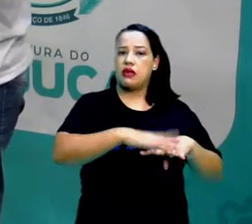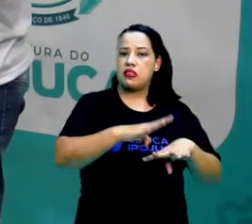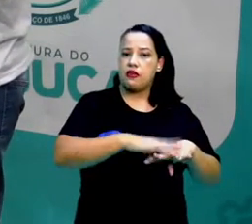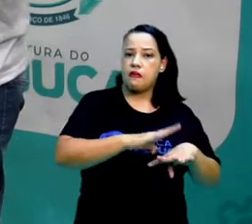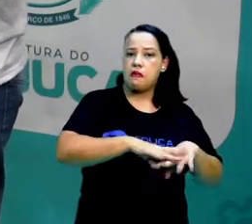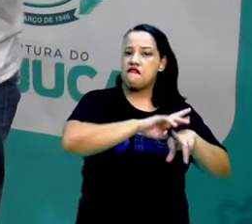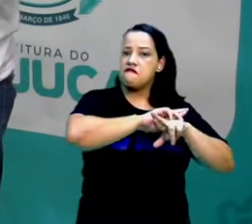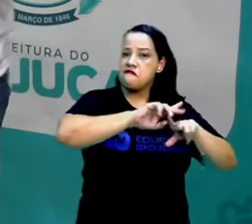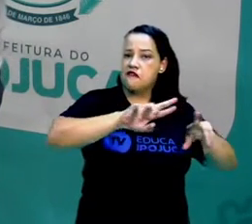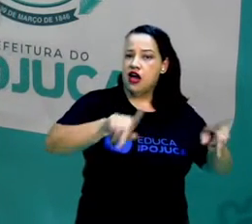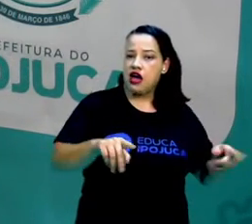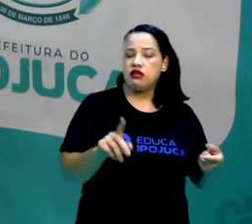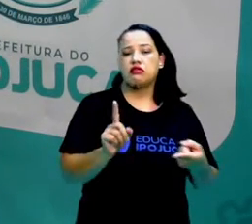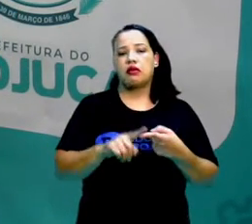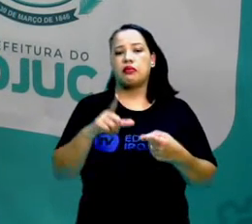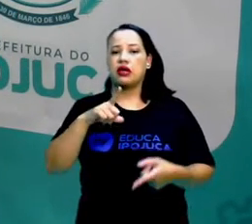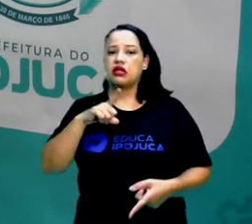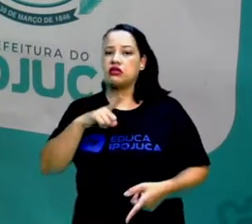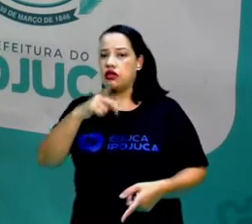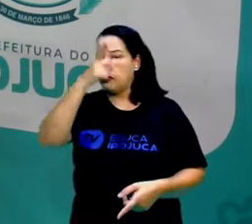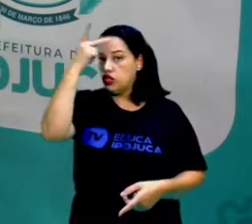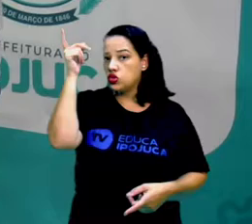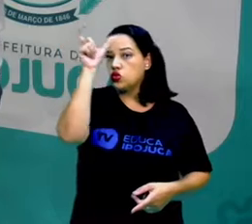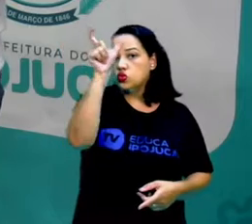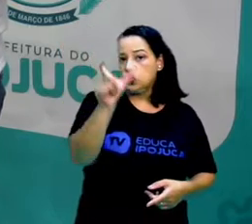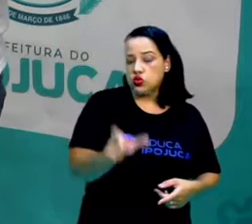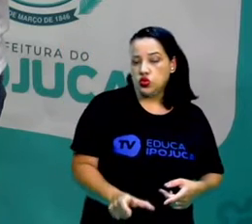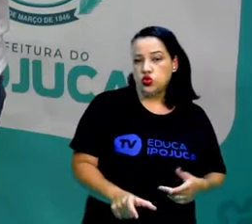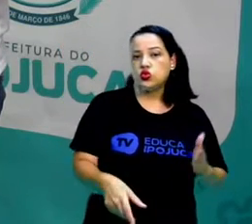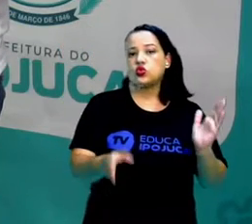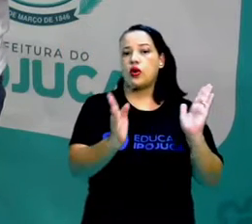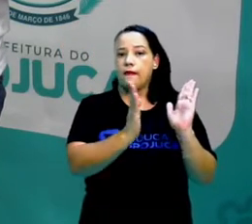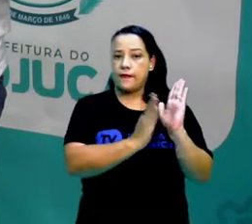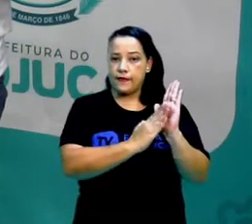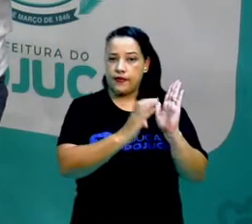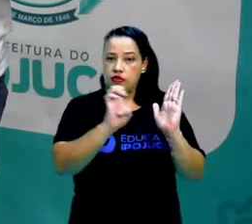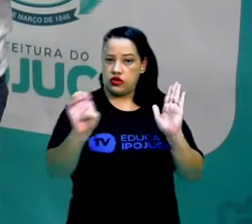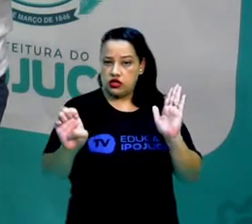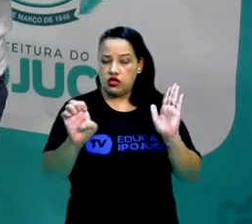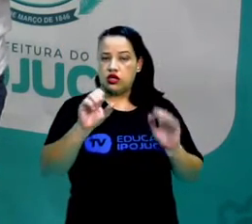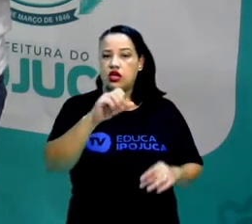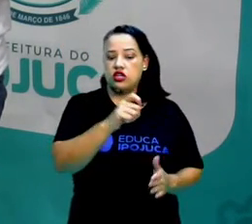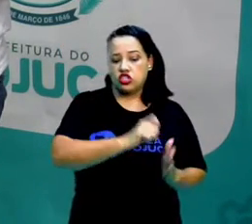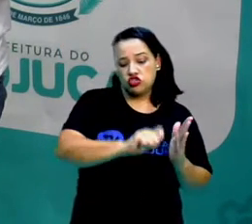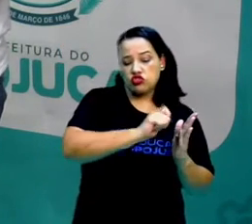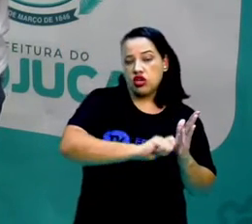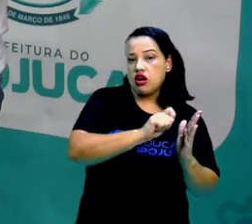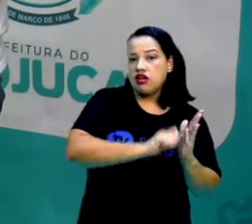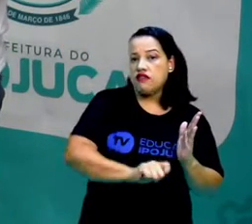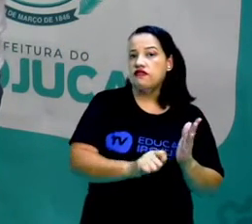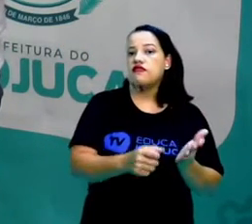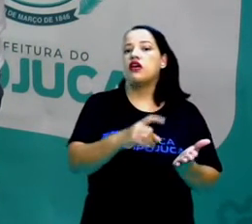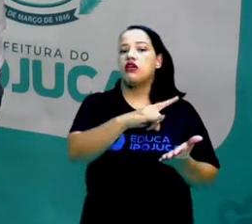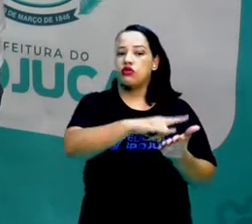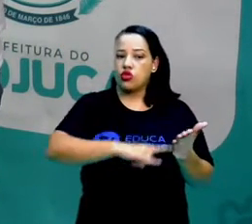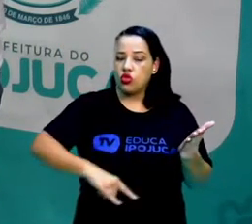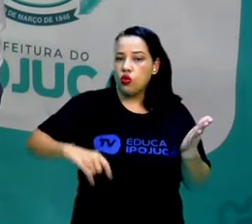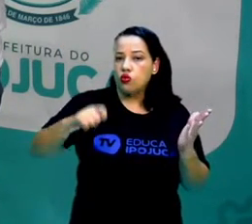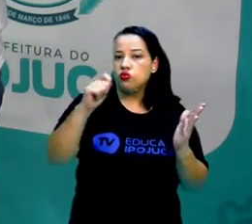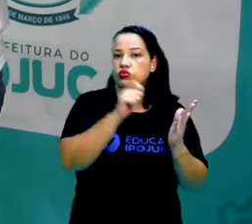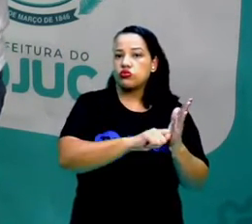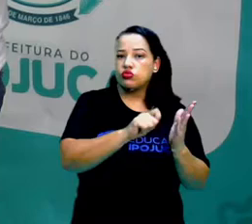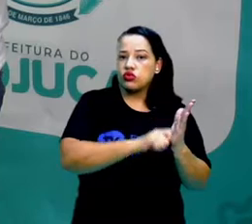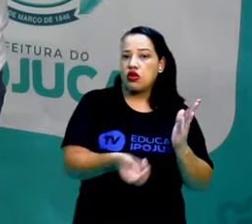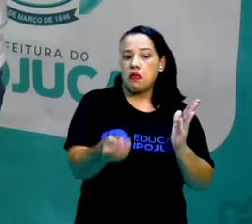ou cê tem uns scribas aos escribas eram aquelas pessoas responsáveis por escrever documentos